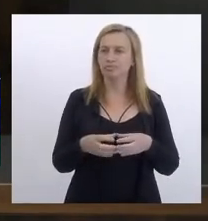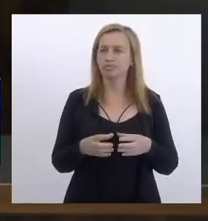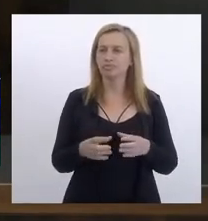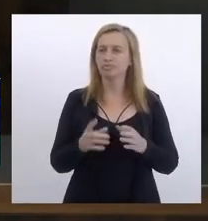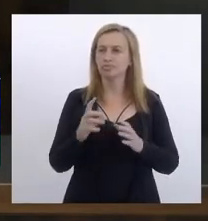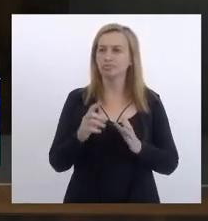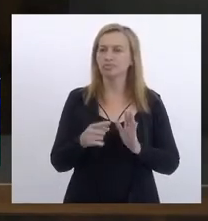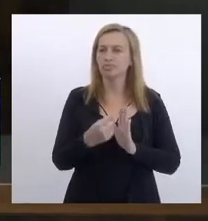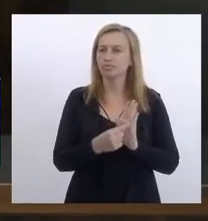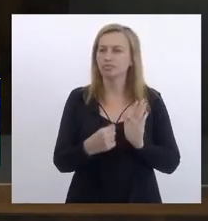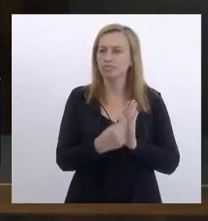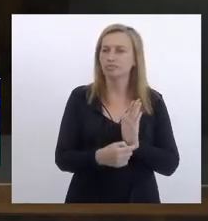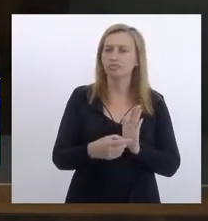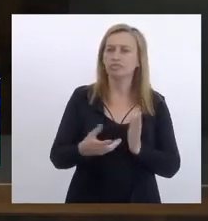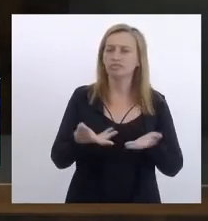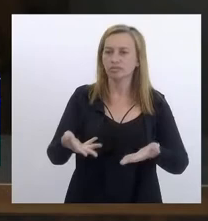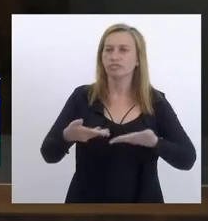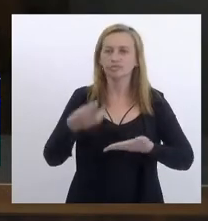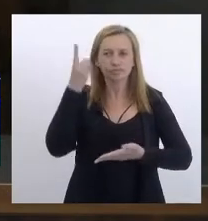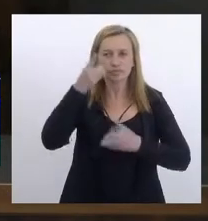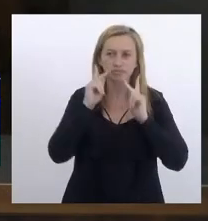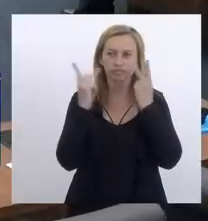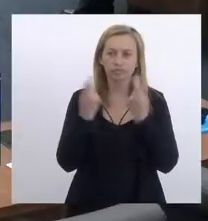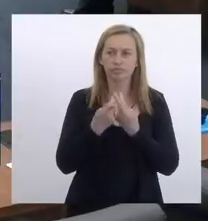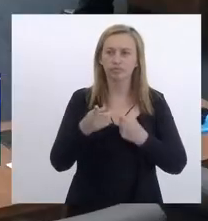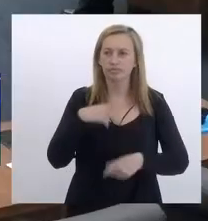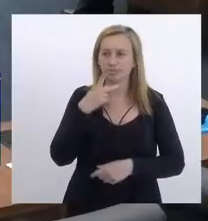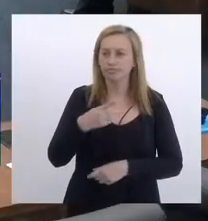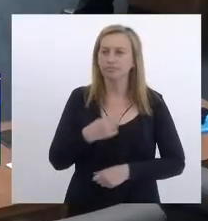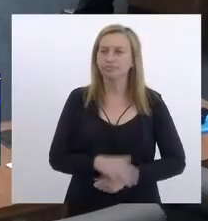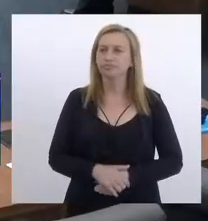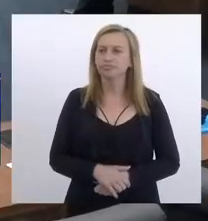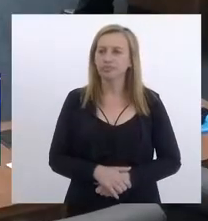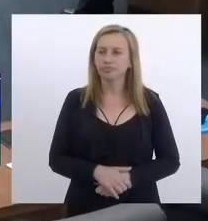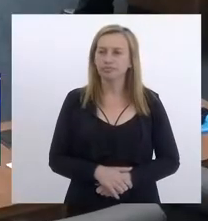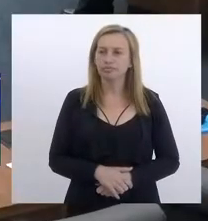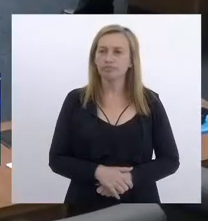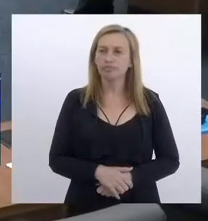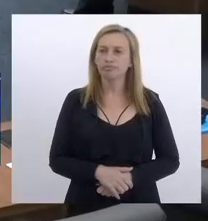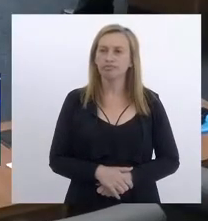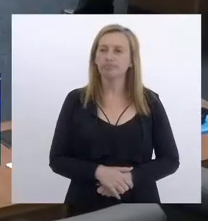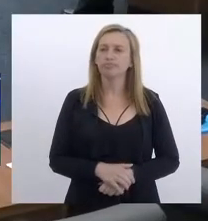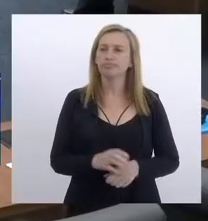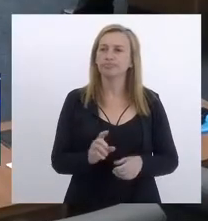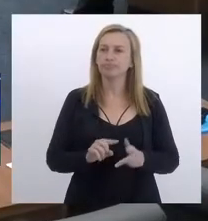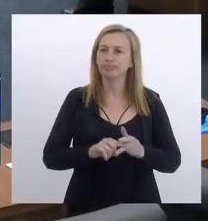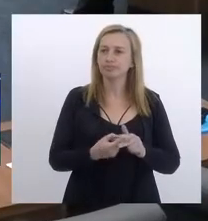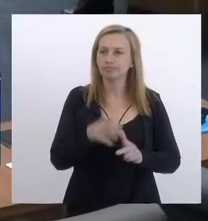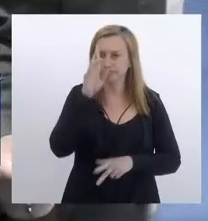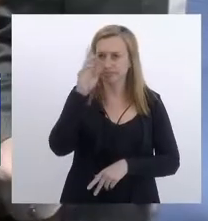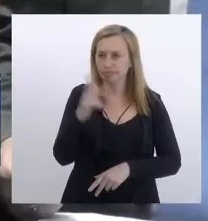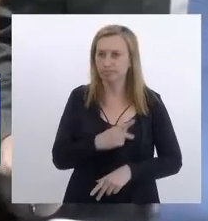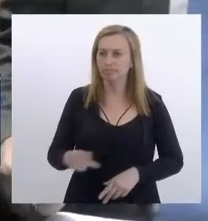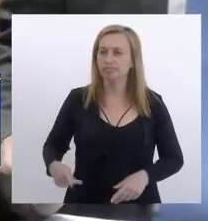convido o deputado Wando Família para emitir o parecer. Parecer pela manutenção,